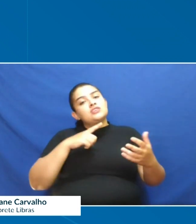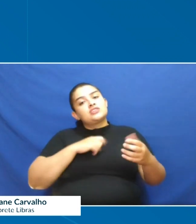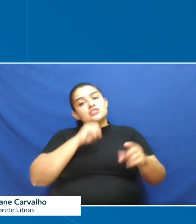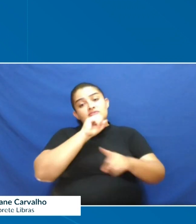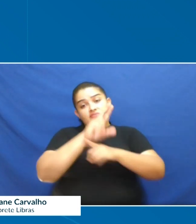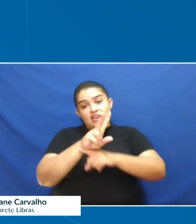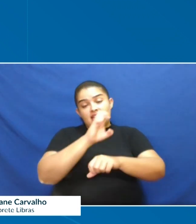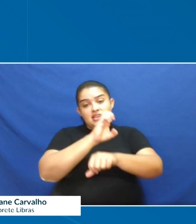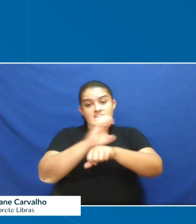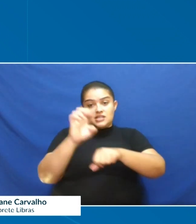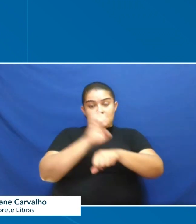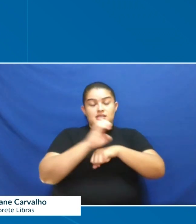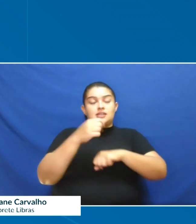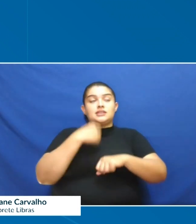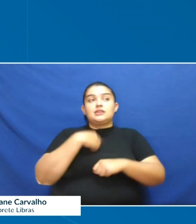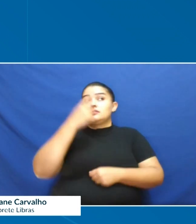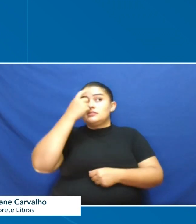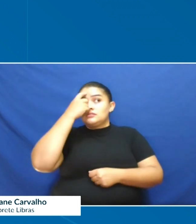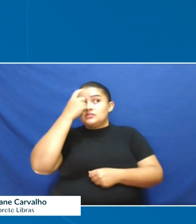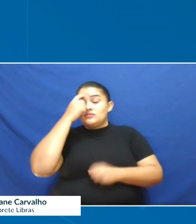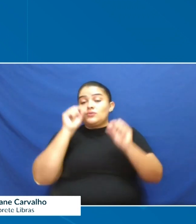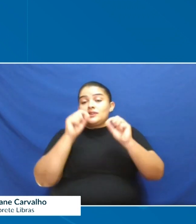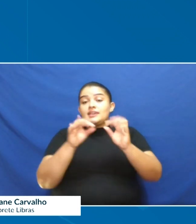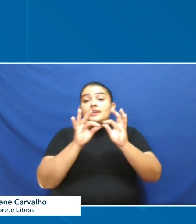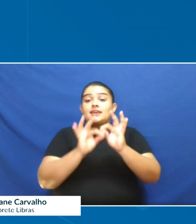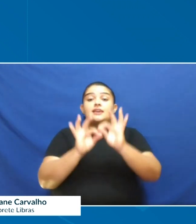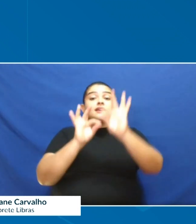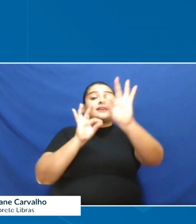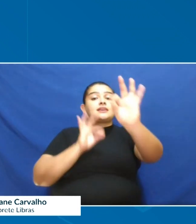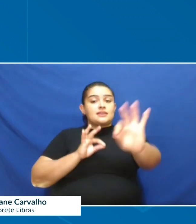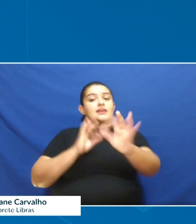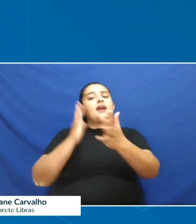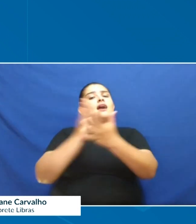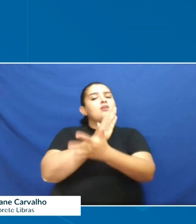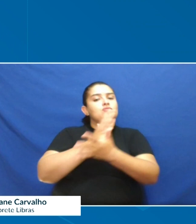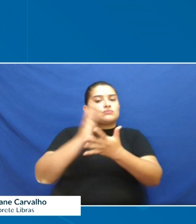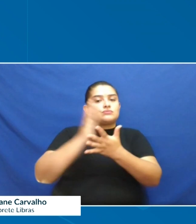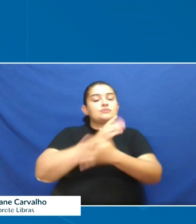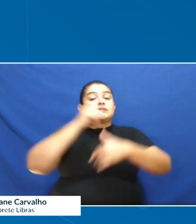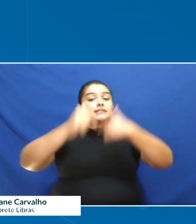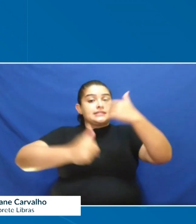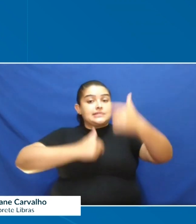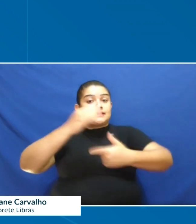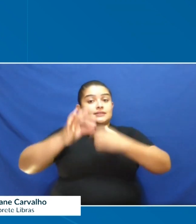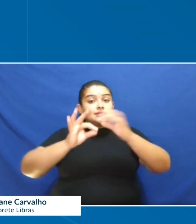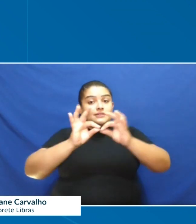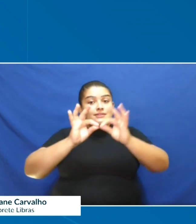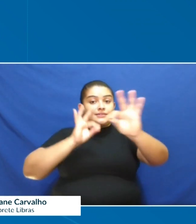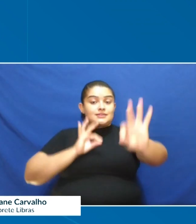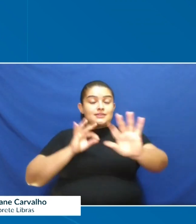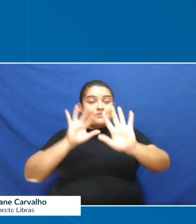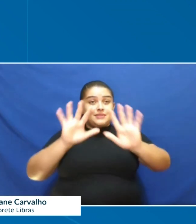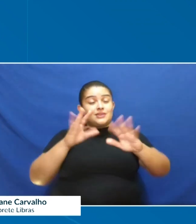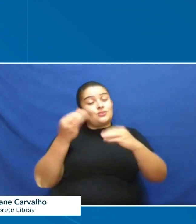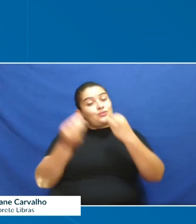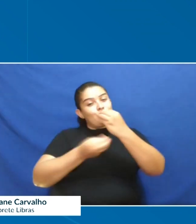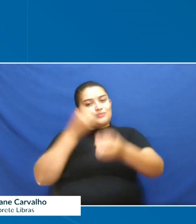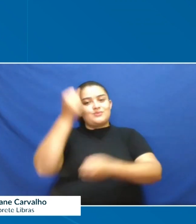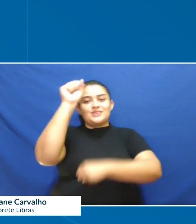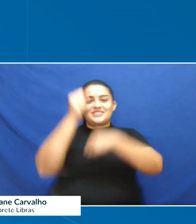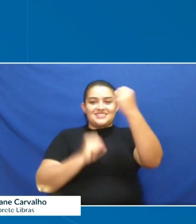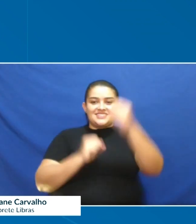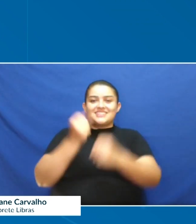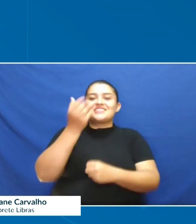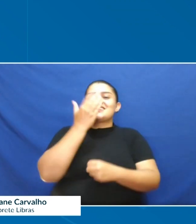A primeira parte que eu fiz foi home office. Dava para fazer algumas partes em home office. Só que como é de alimentos, o engenheiro de produção, por